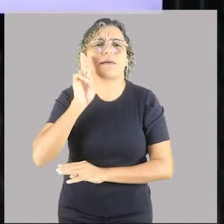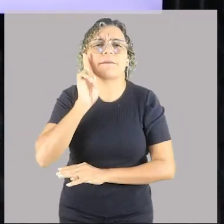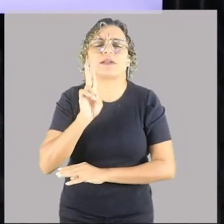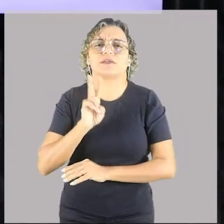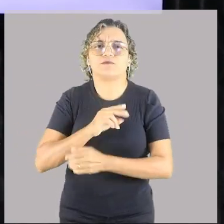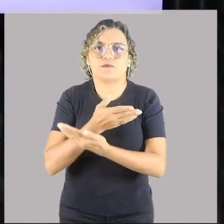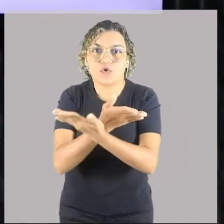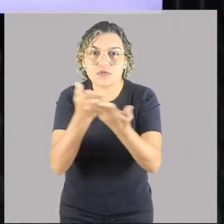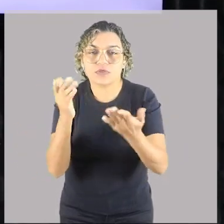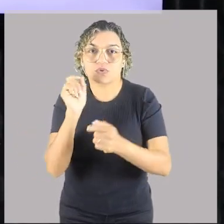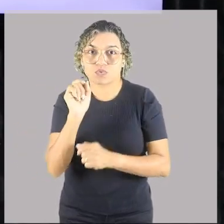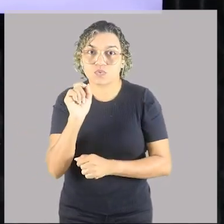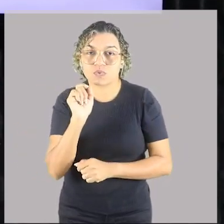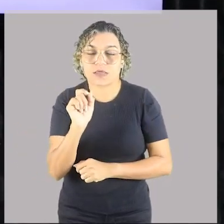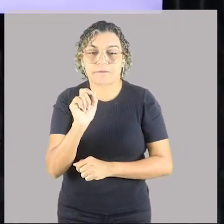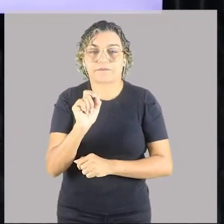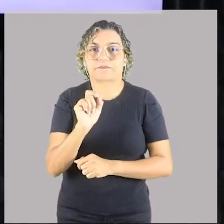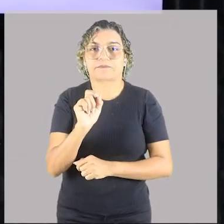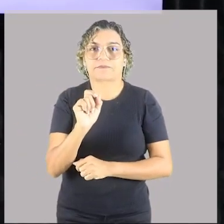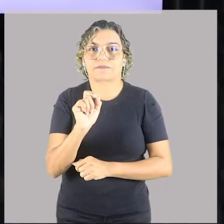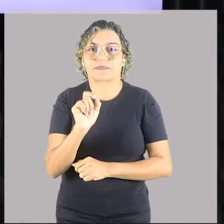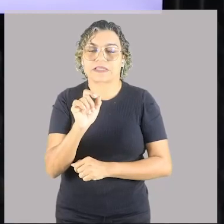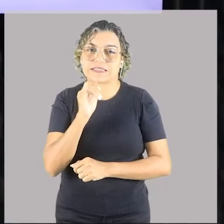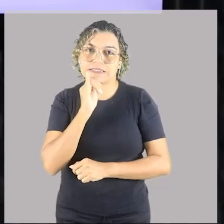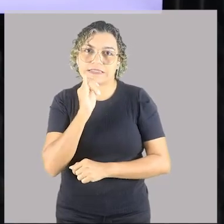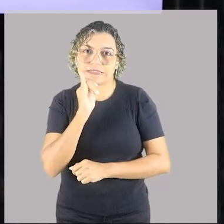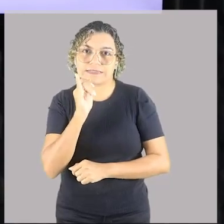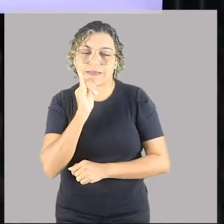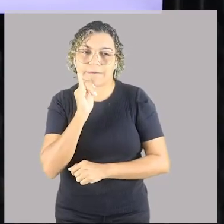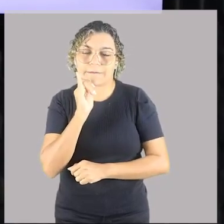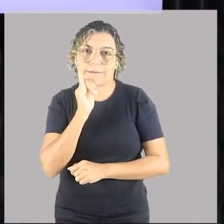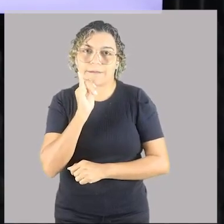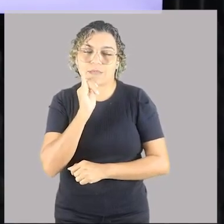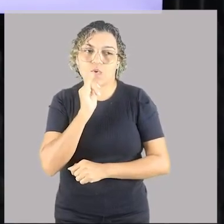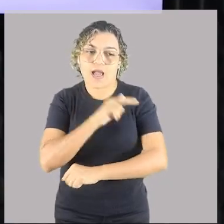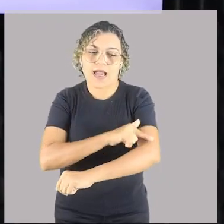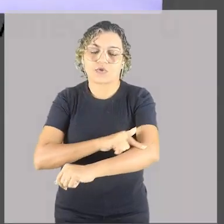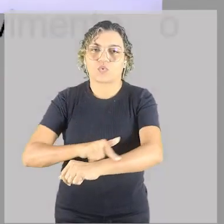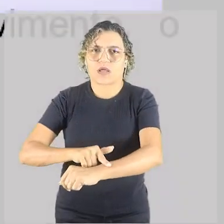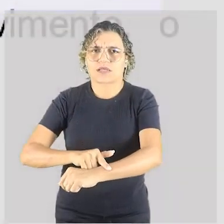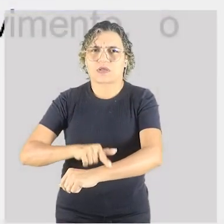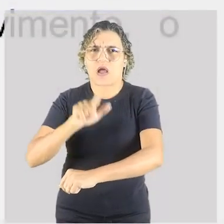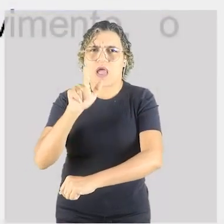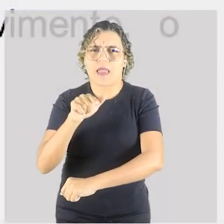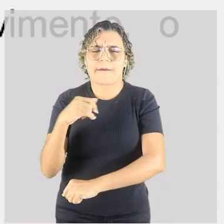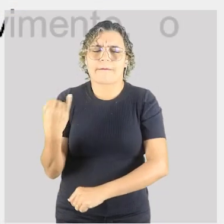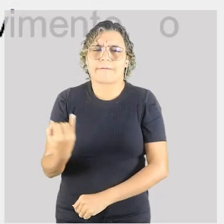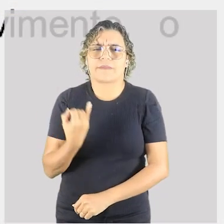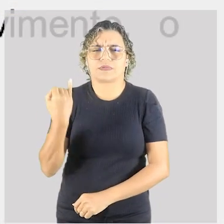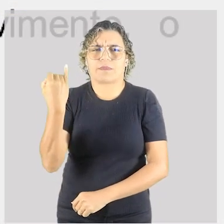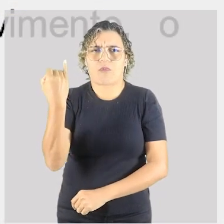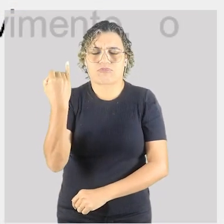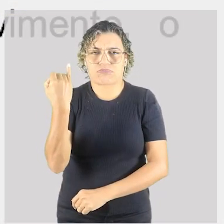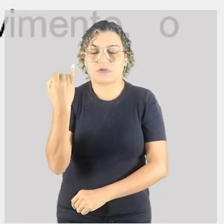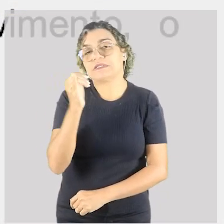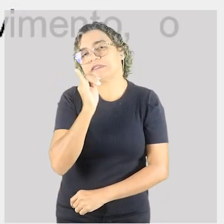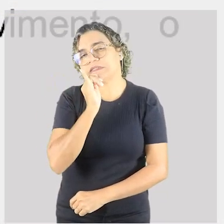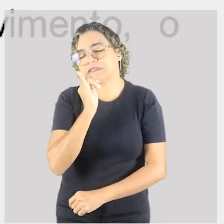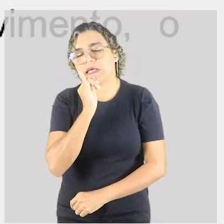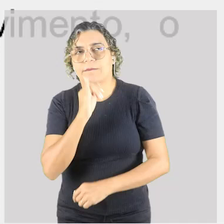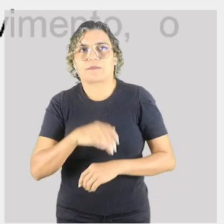aqui a todos que a educação ela é o principal. Não adianta você